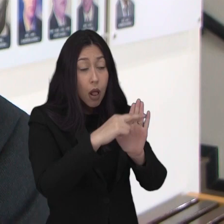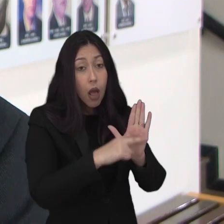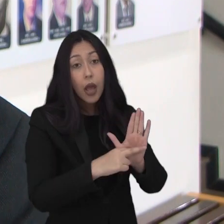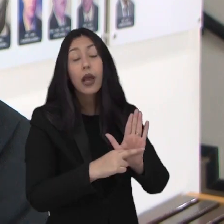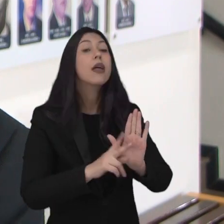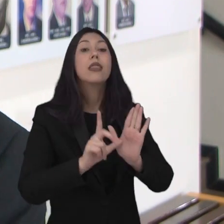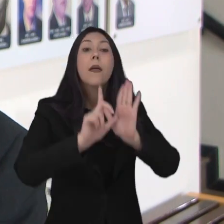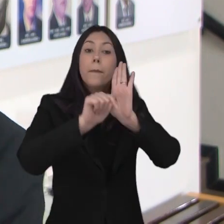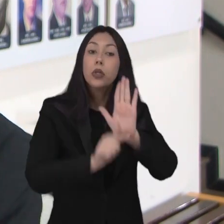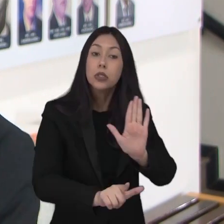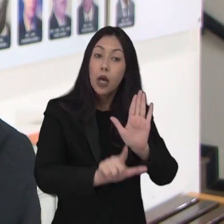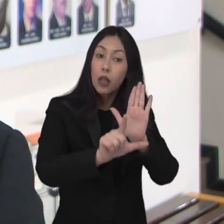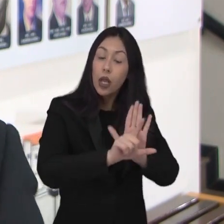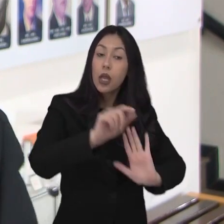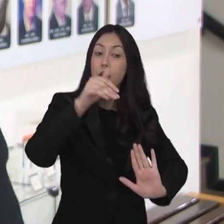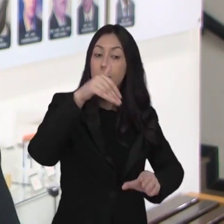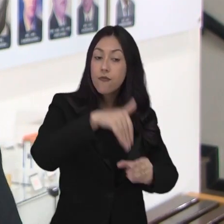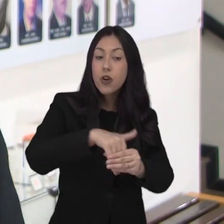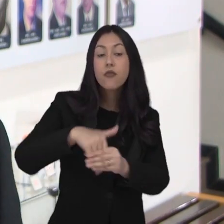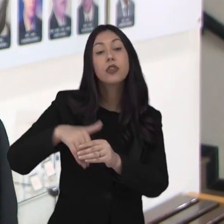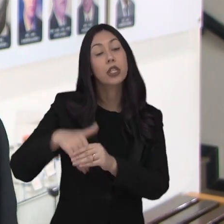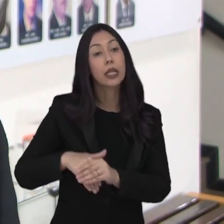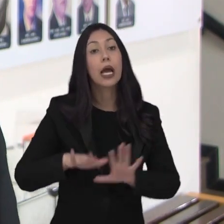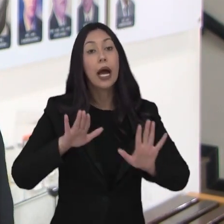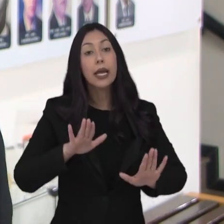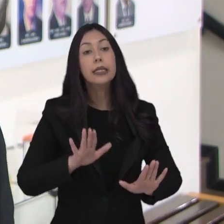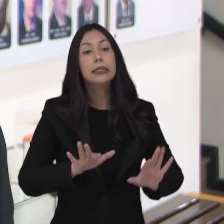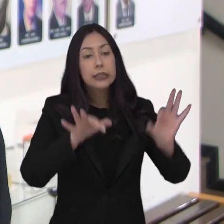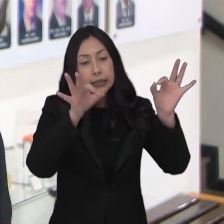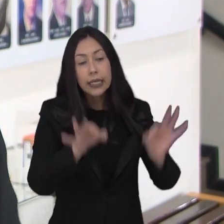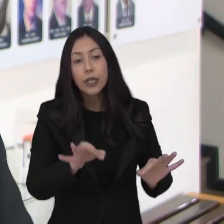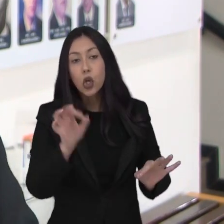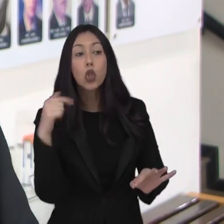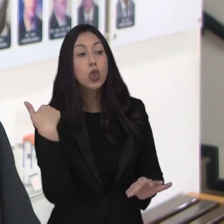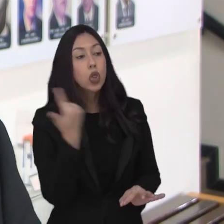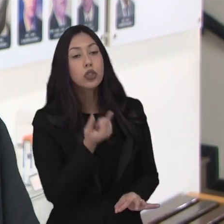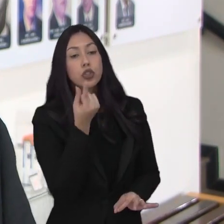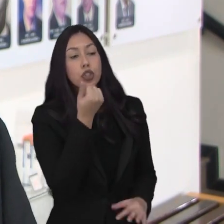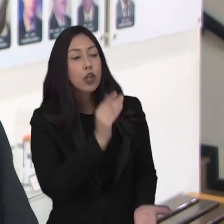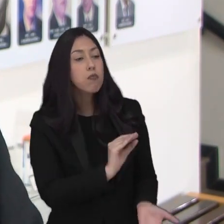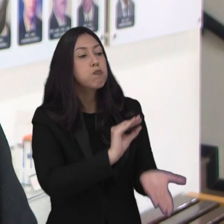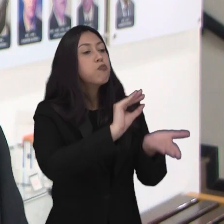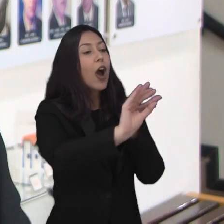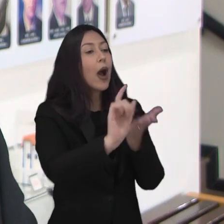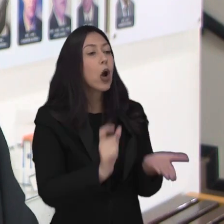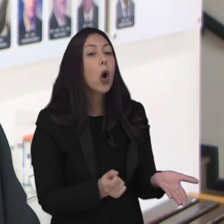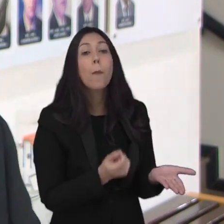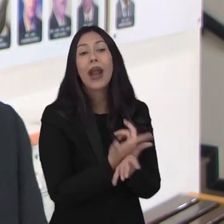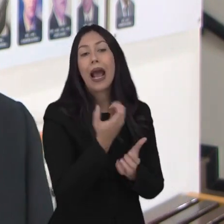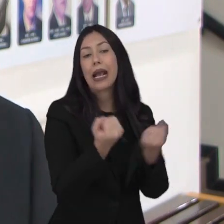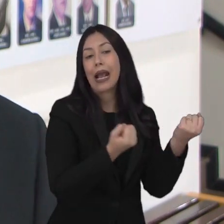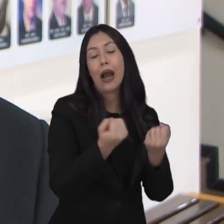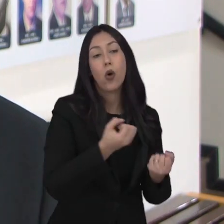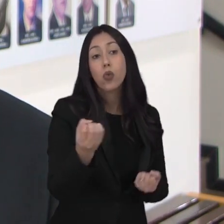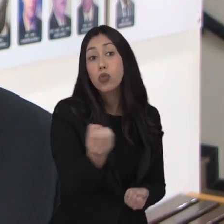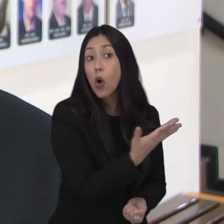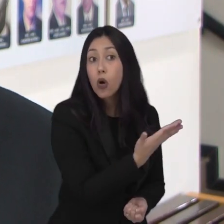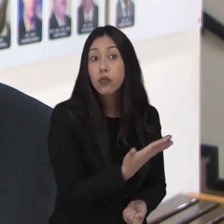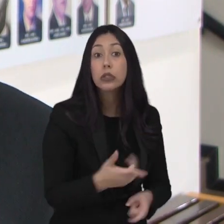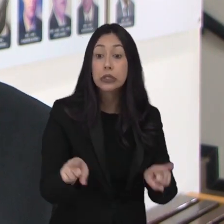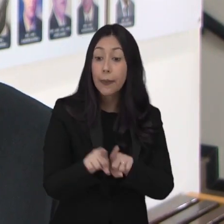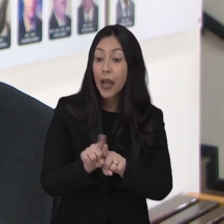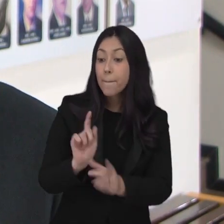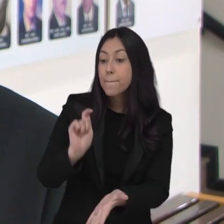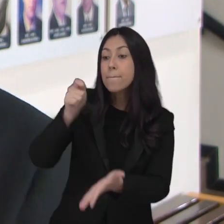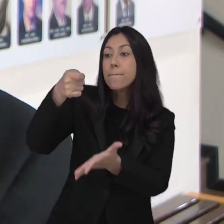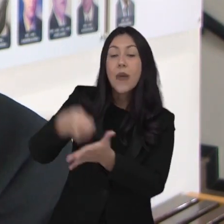lei orçamentária e aí são estabelecidos. Vamos gastar tanto no âmbito de modernização da frota da Prefeitura, vamos gastar